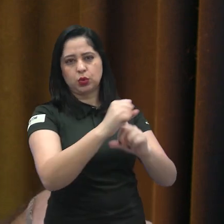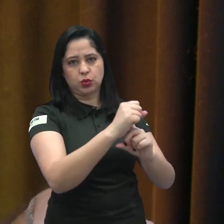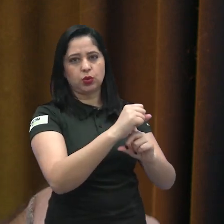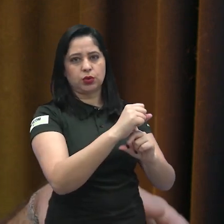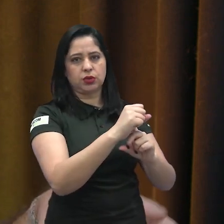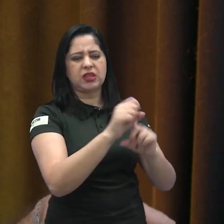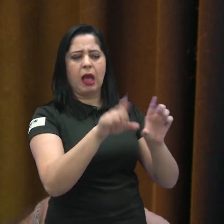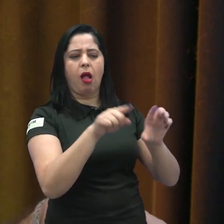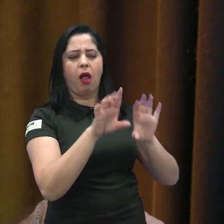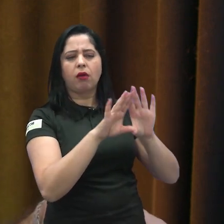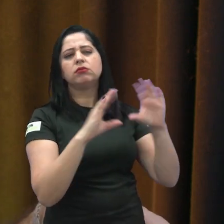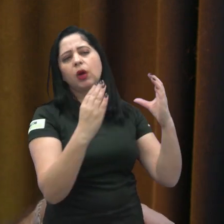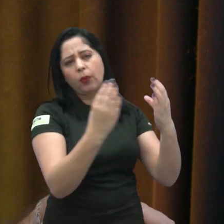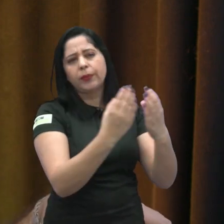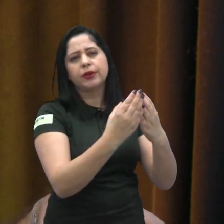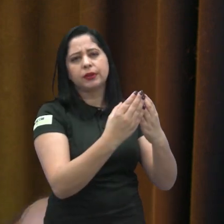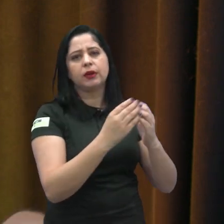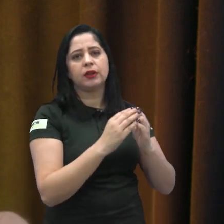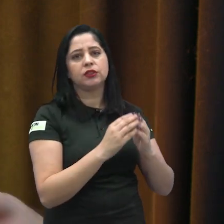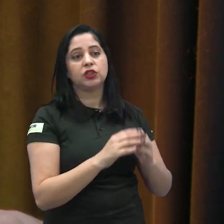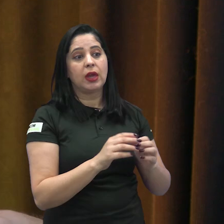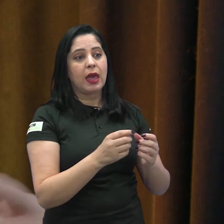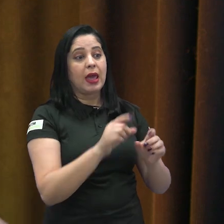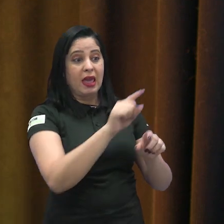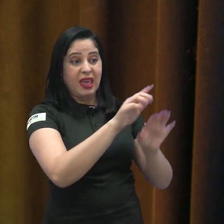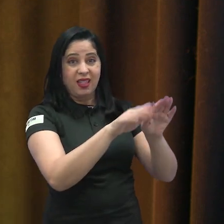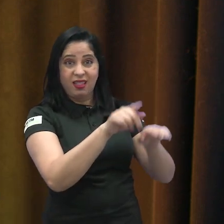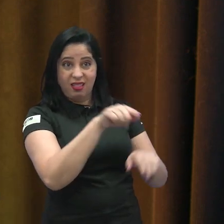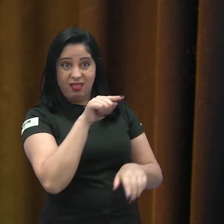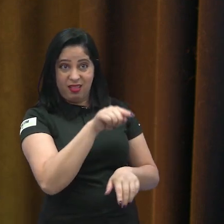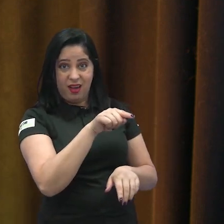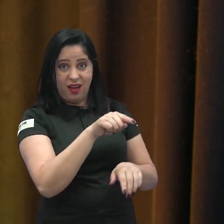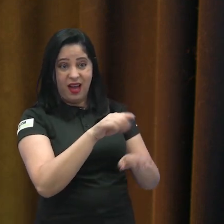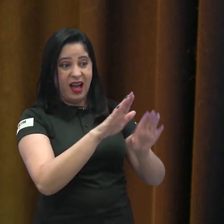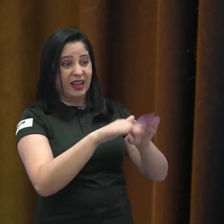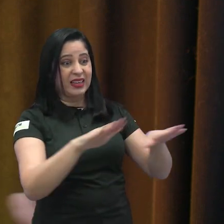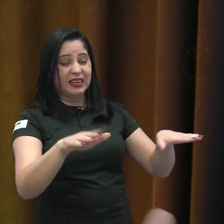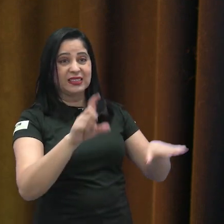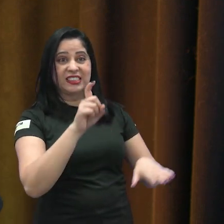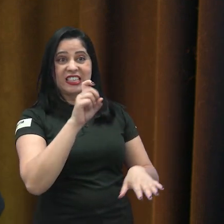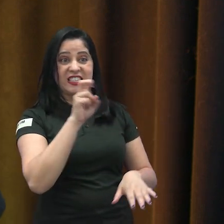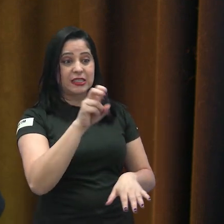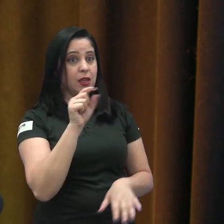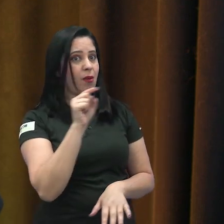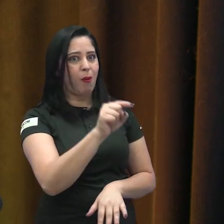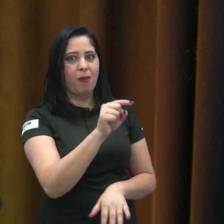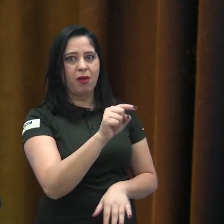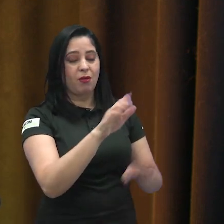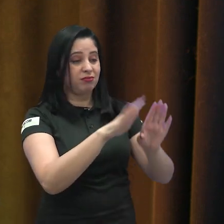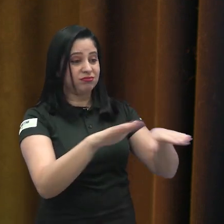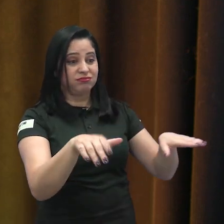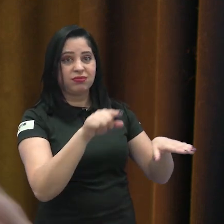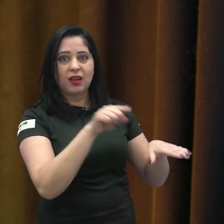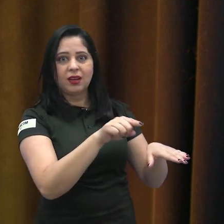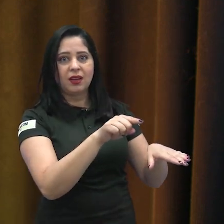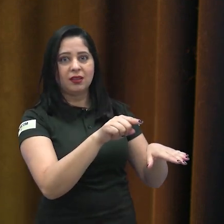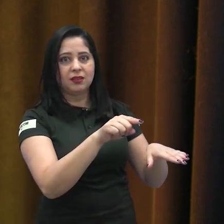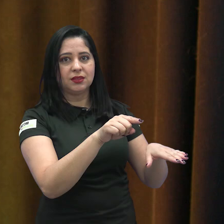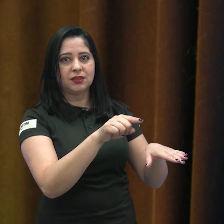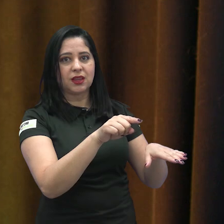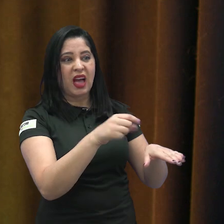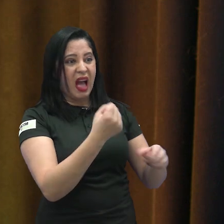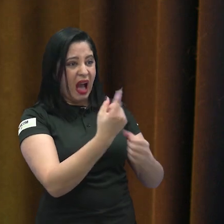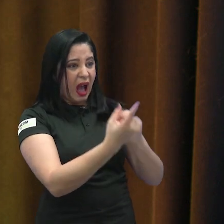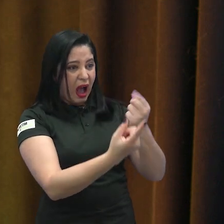escolinhas da comunidade. E lá, muitos alunos, eu tive mais de 5 mil alunos. Aí eu